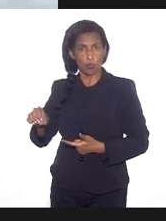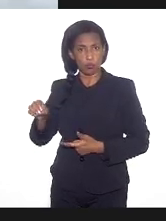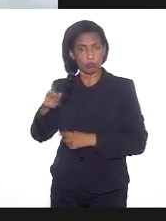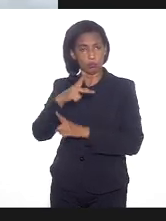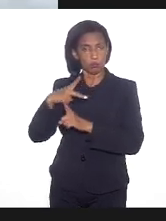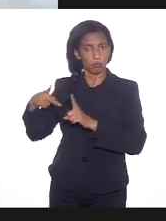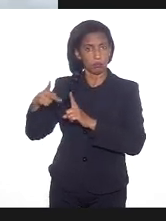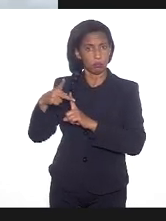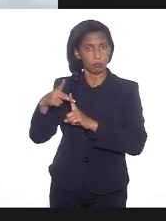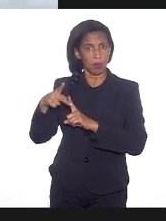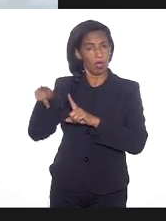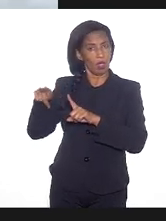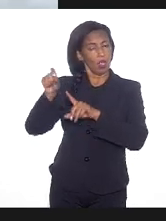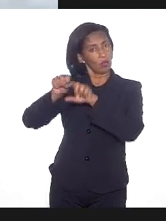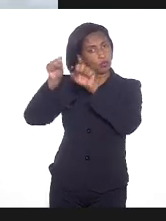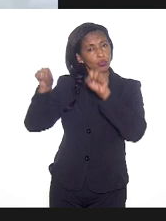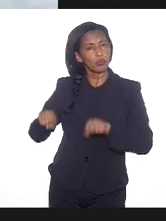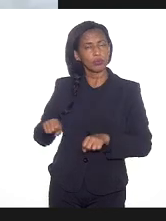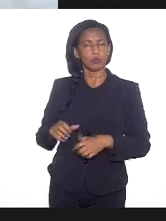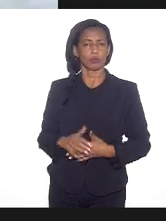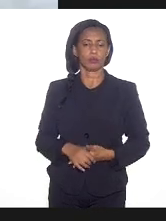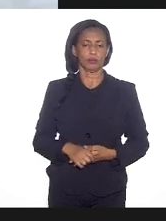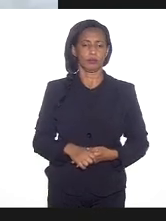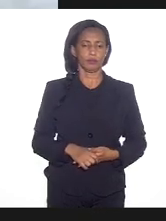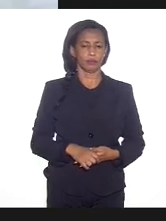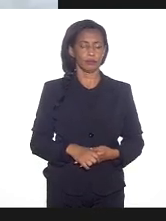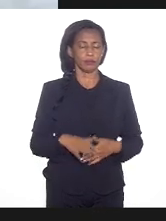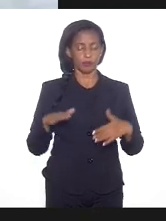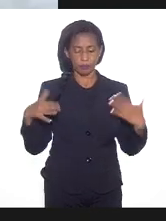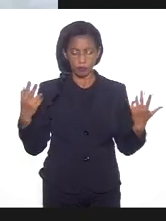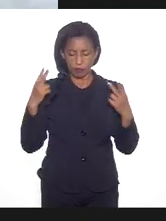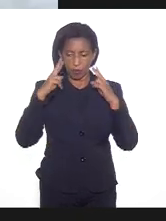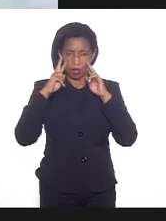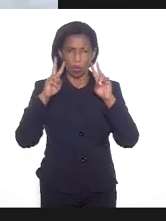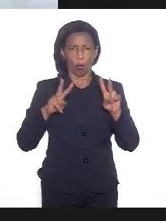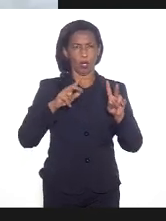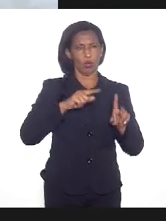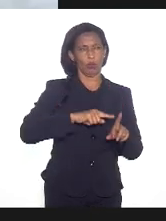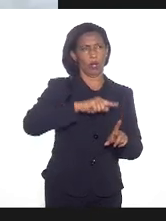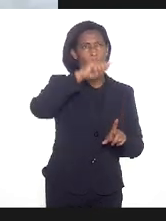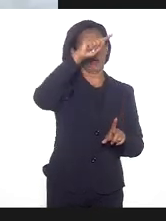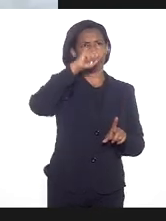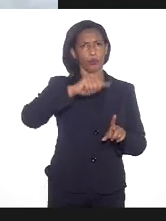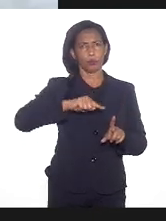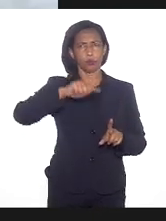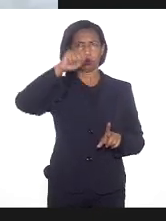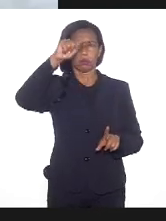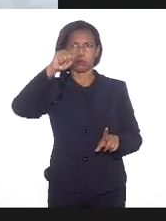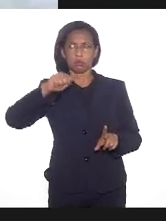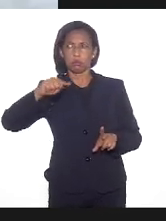Estado ele é estrutural. Quando a gente olha um gráfico...